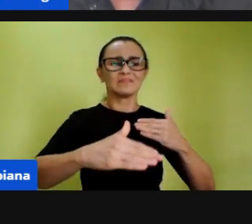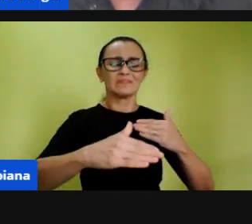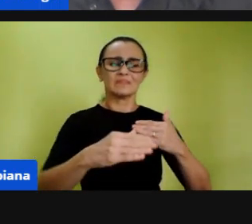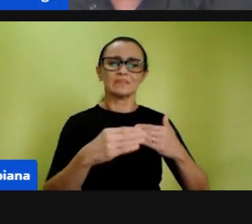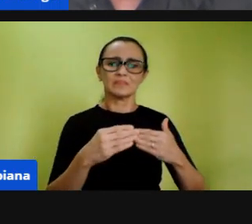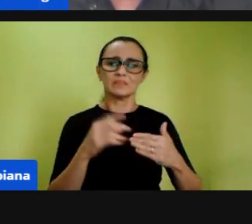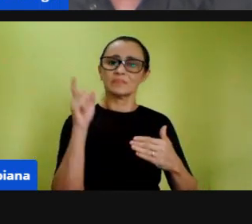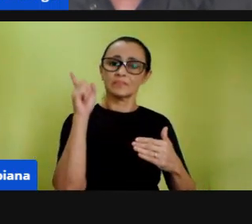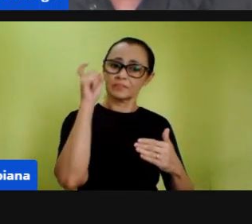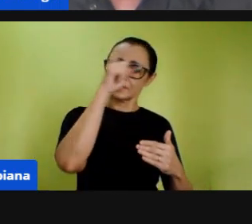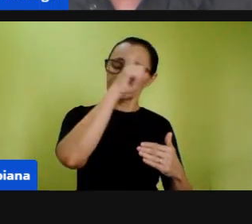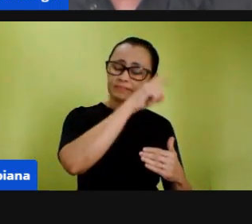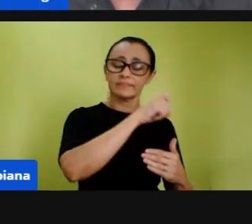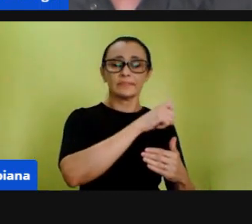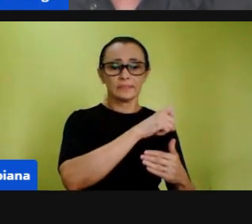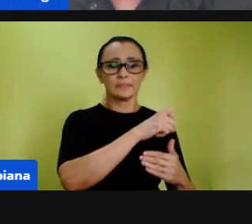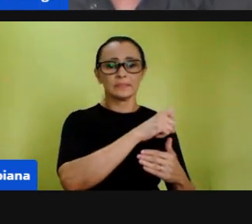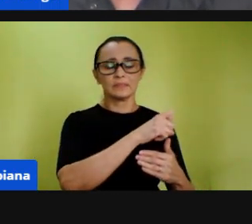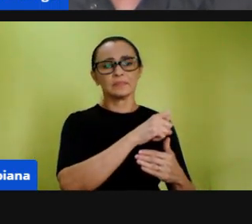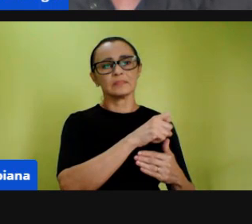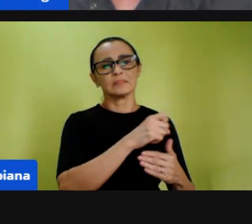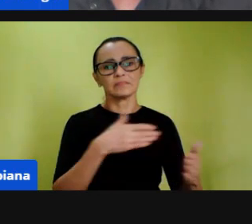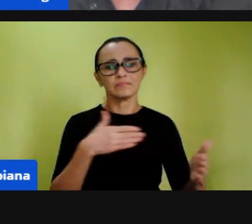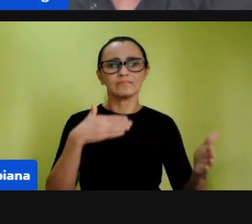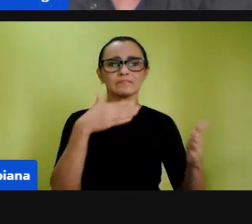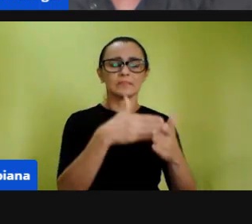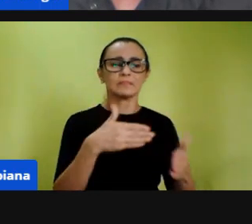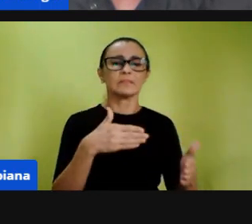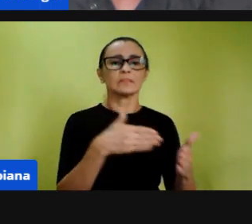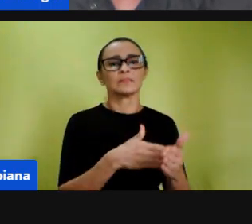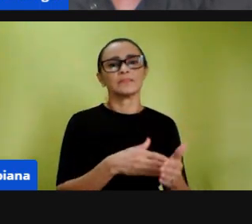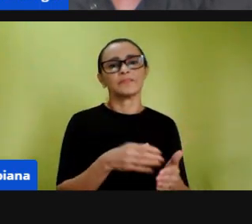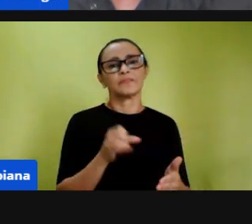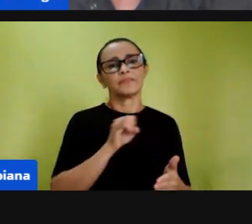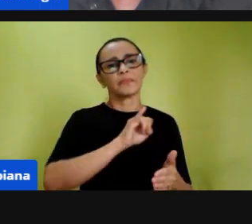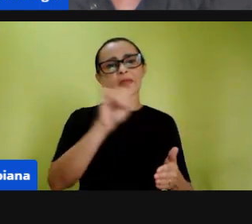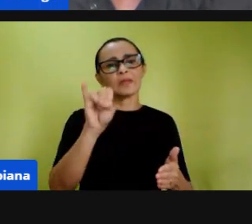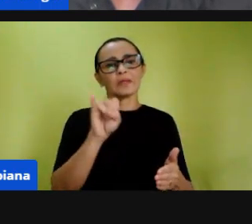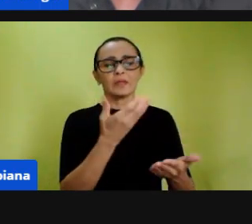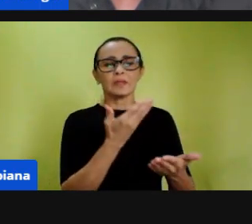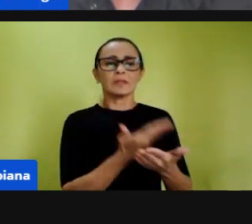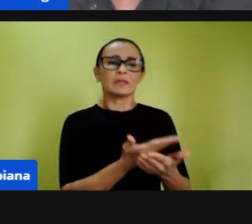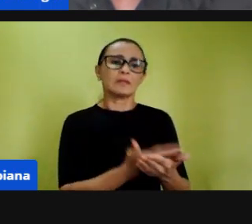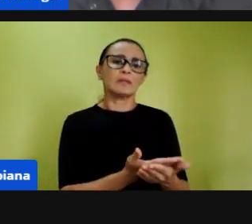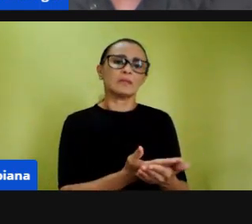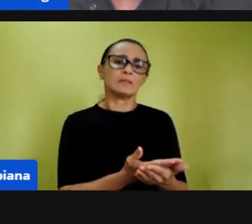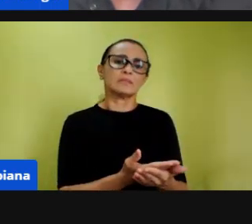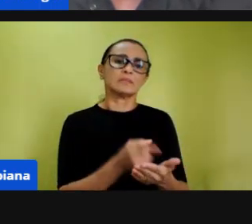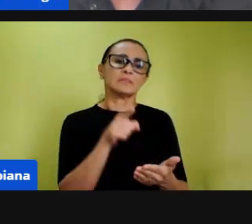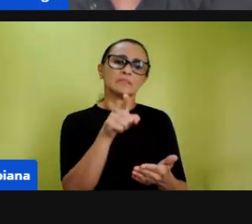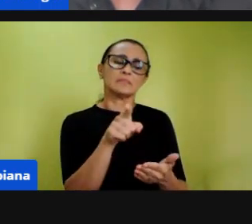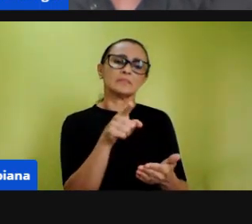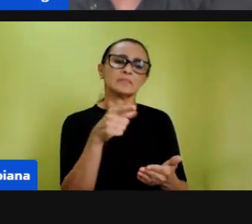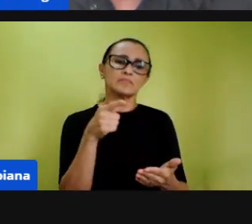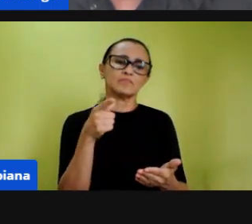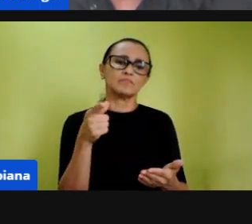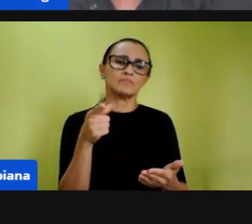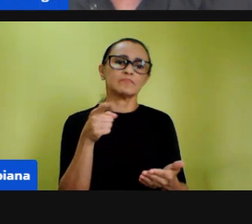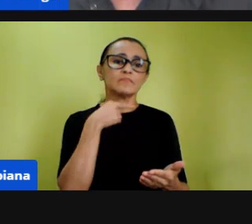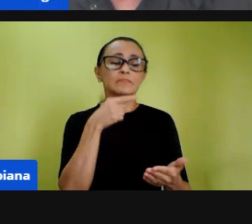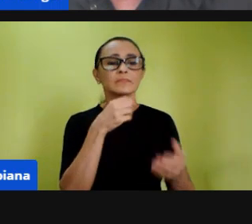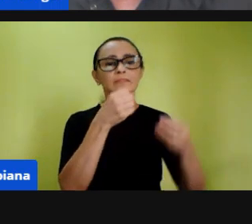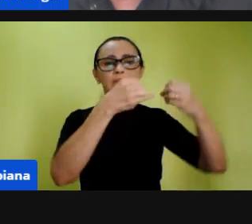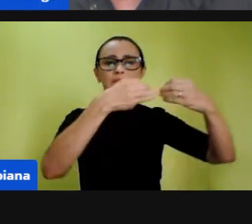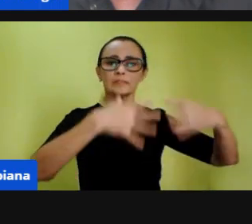naturalmente fragmentado. E se naquele encontro você não conseguir fechar aquela noção, muitas vezes aquele